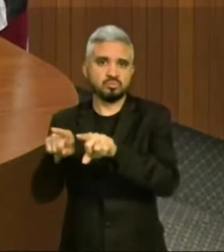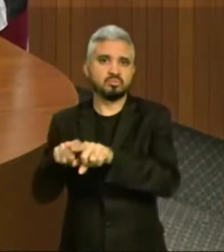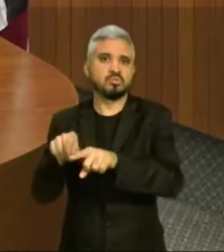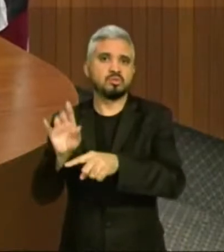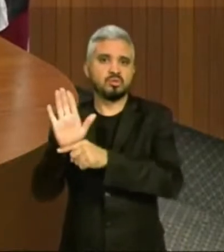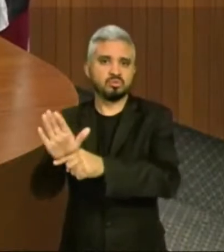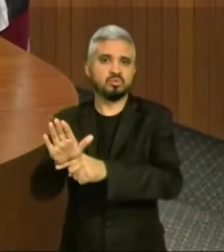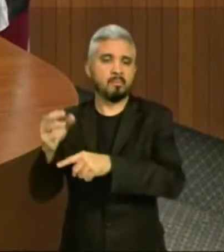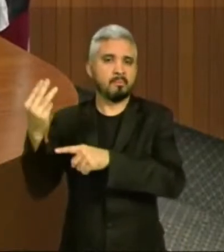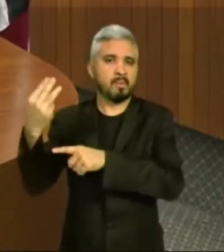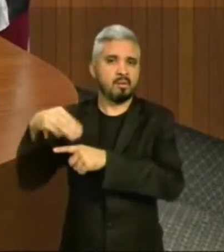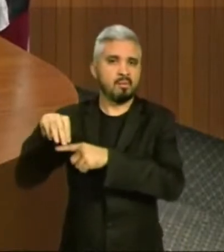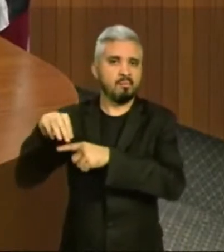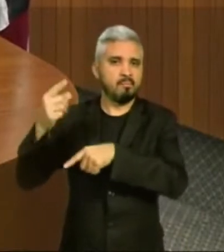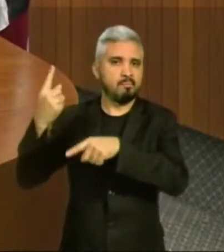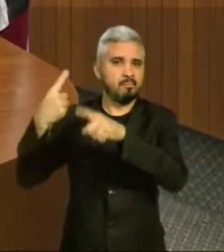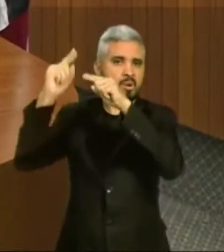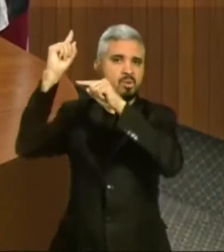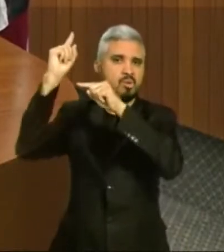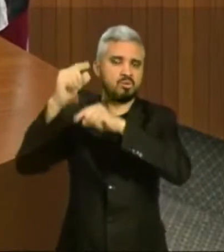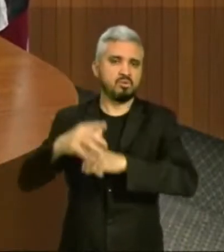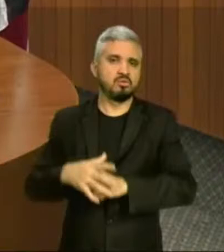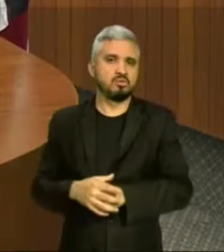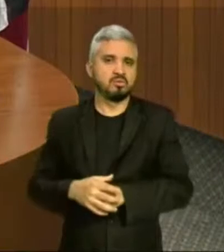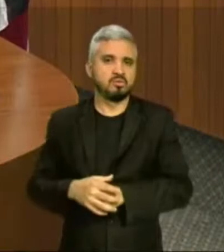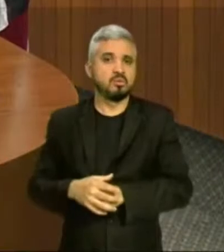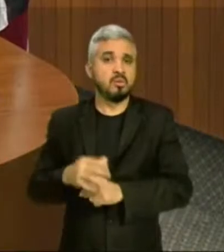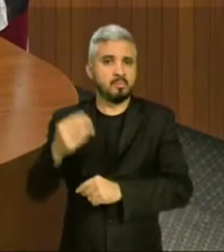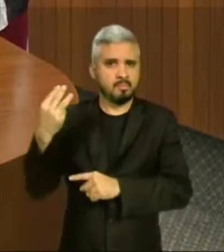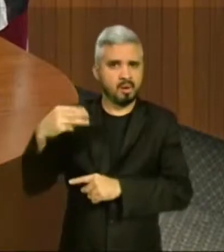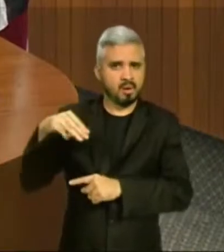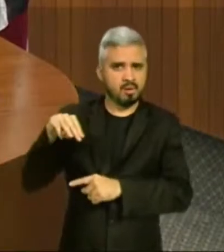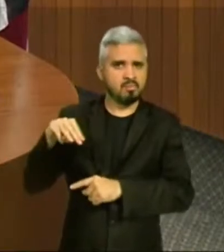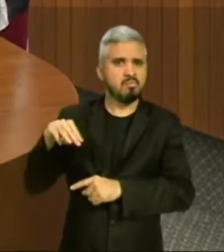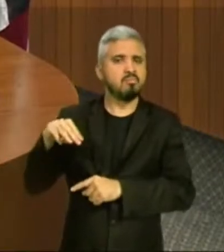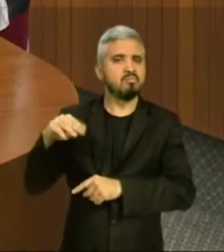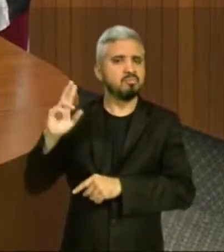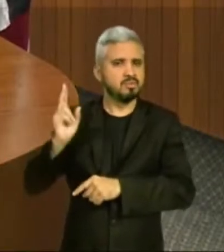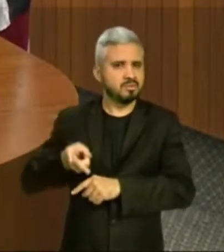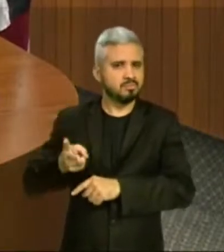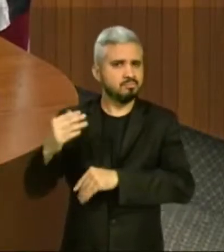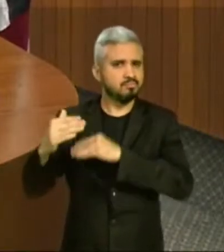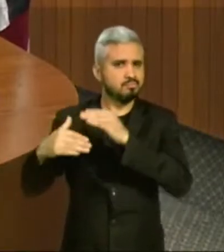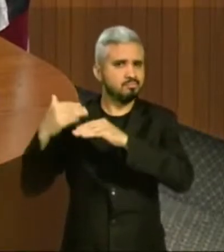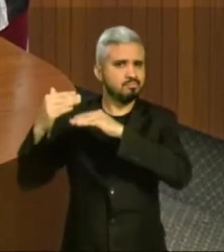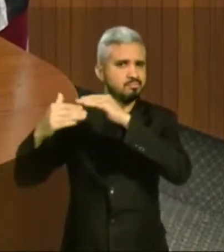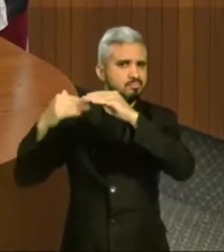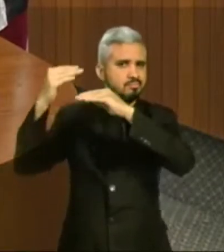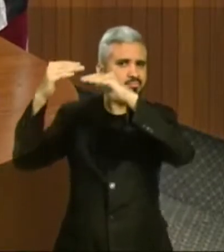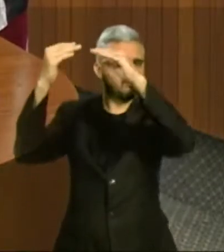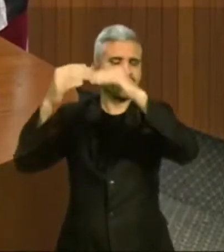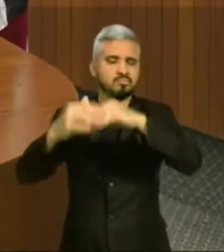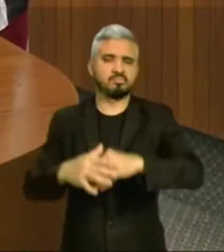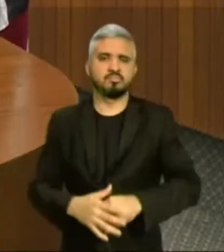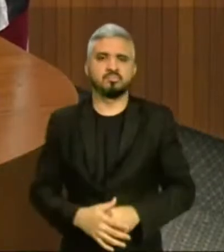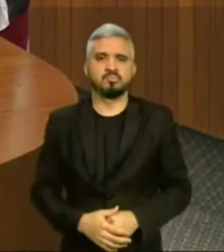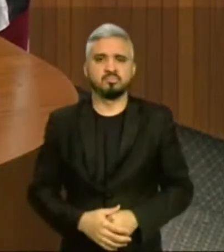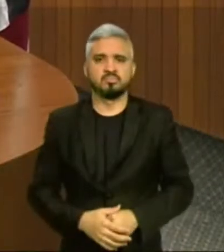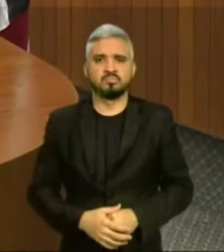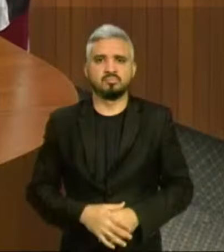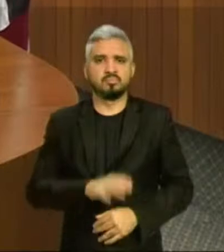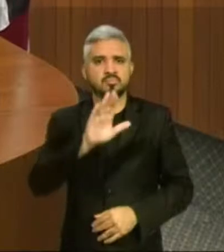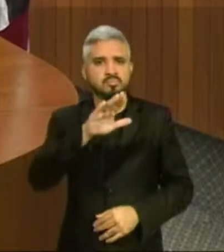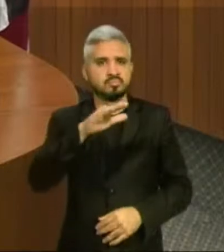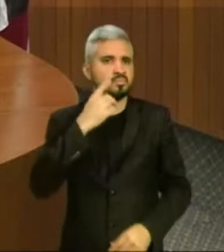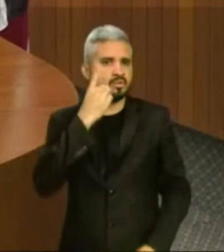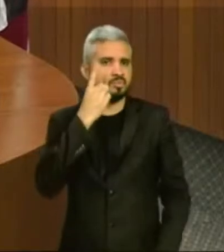que possa permitir que o Maranhão continue a garantir avanços para as pessoas que mais precisam. Mas me vi, deputado Júlio